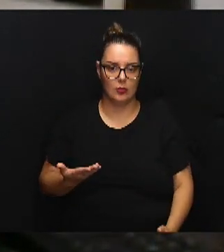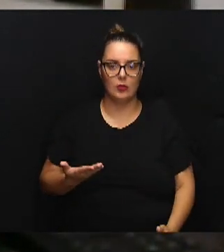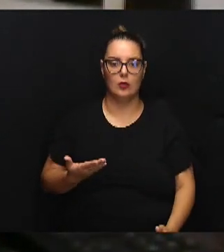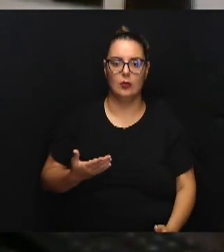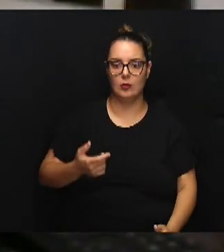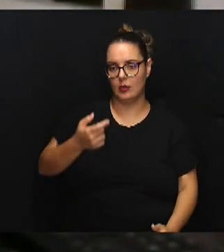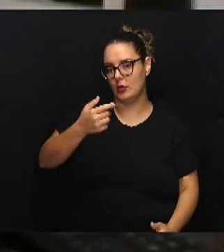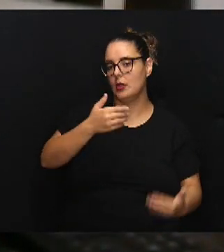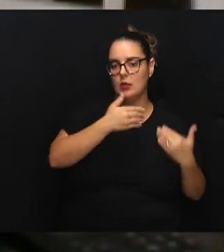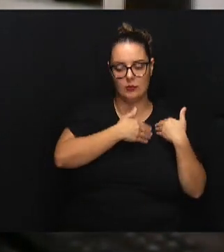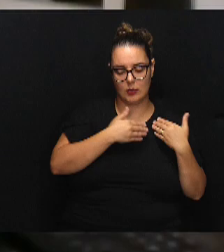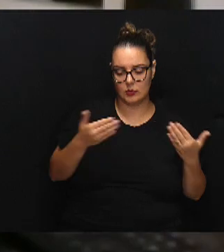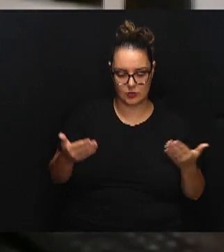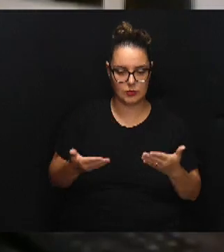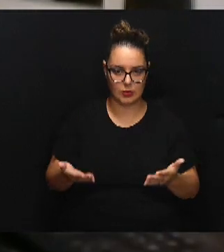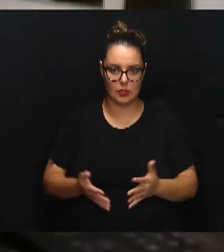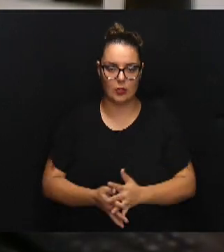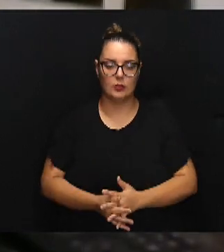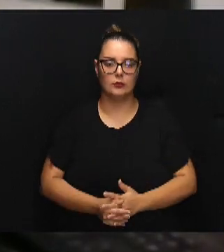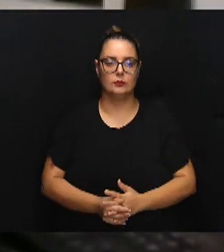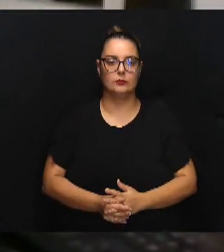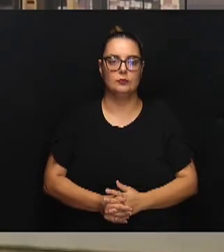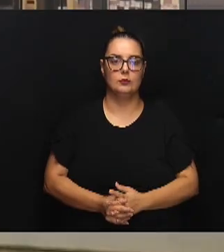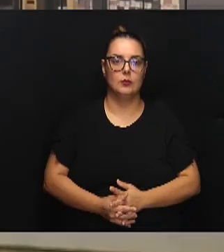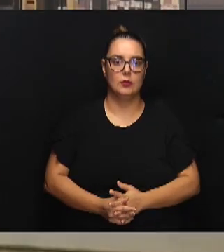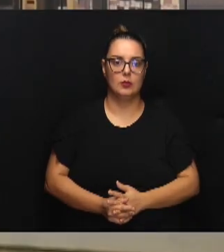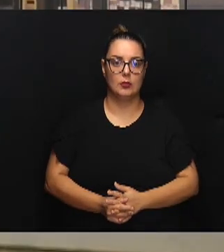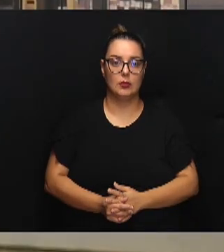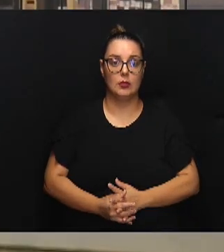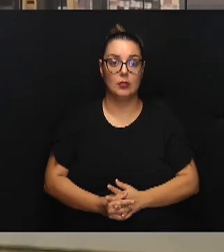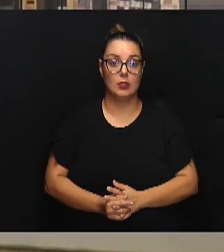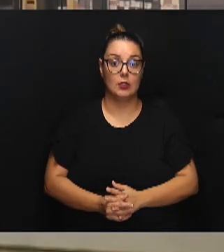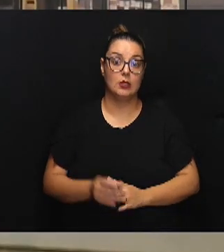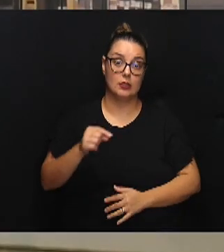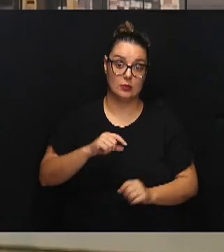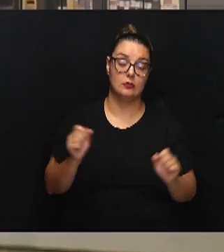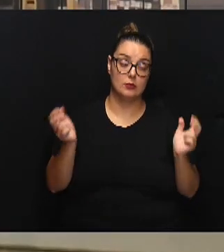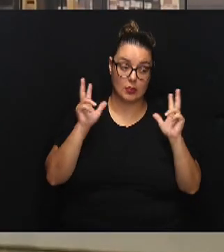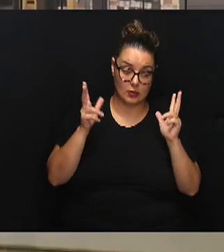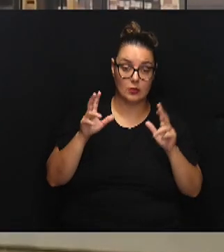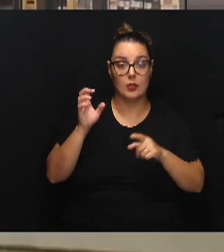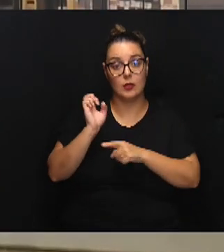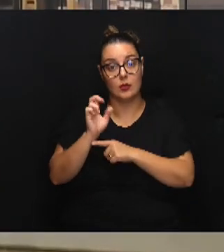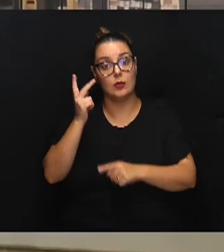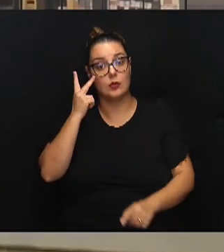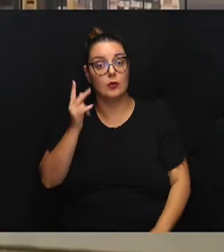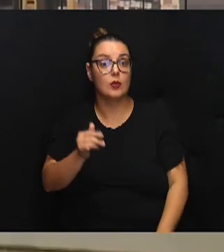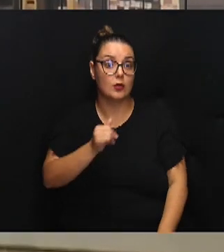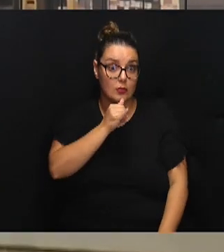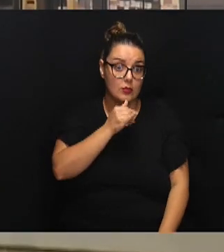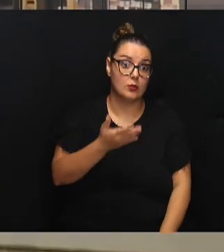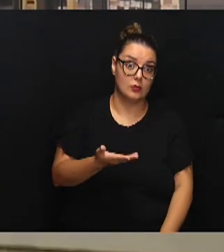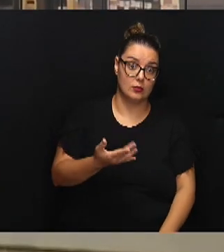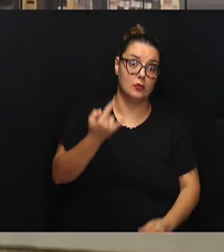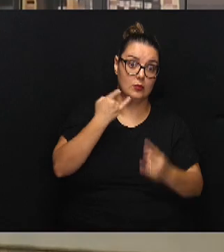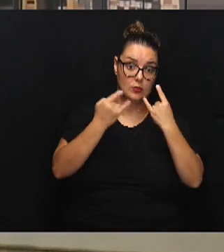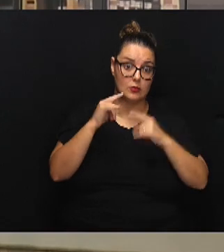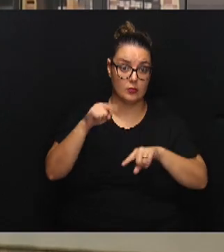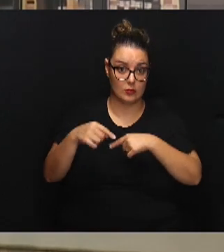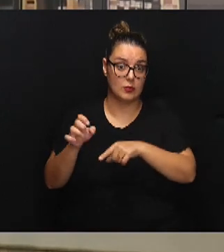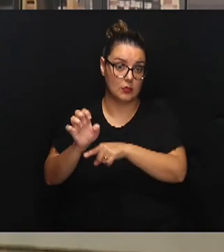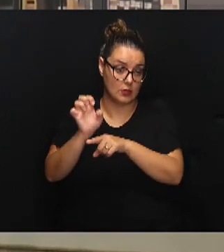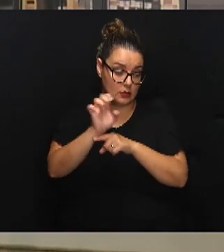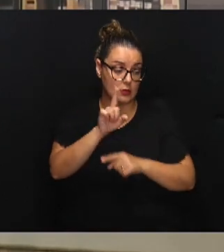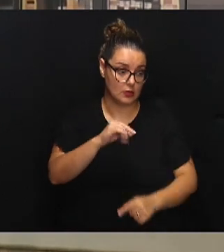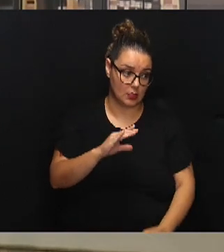as responsabilidades do presente. Então, um ponto de alerta, né, é que São Paulo seja um exemplo e uma inspiração para os outros estados,